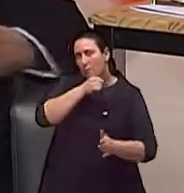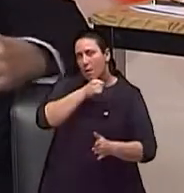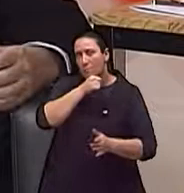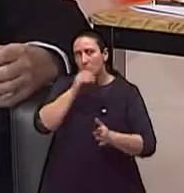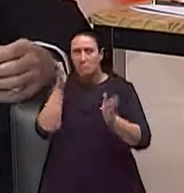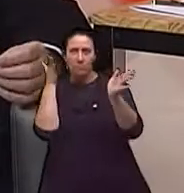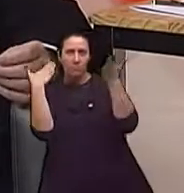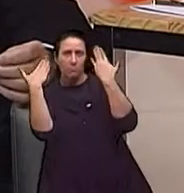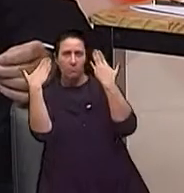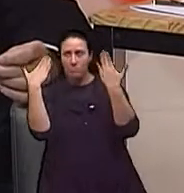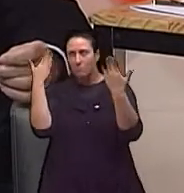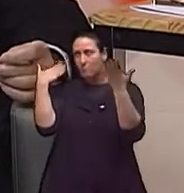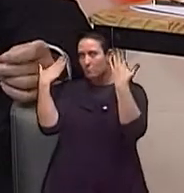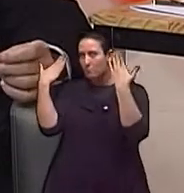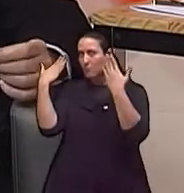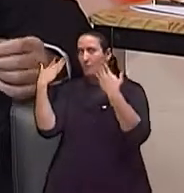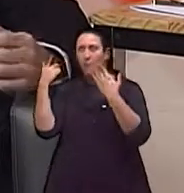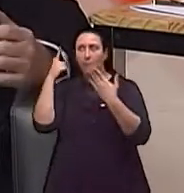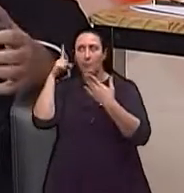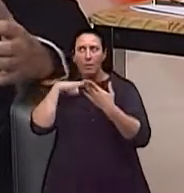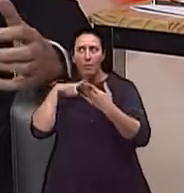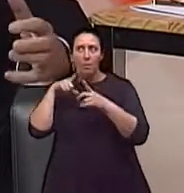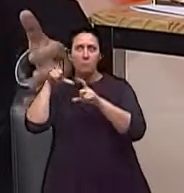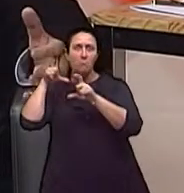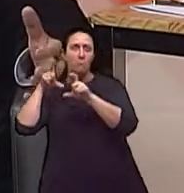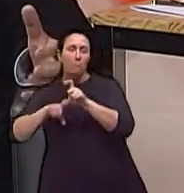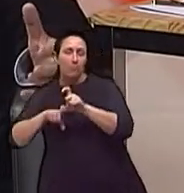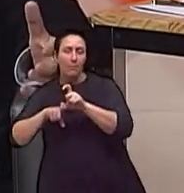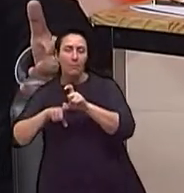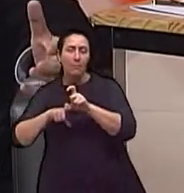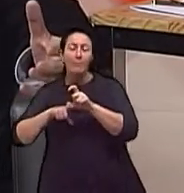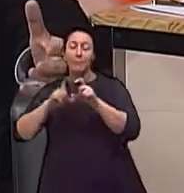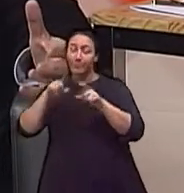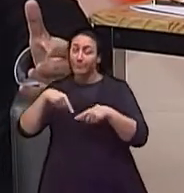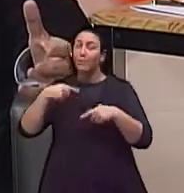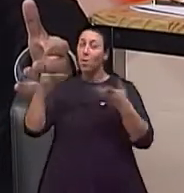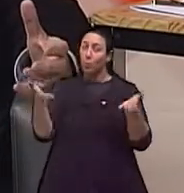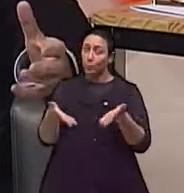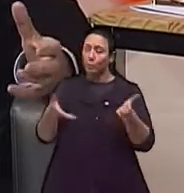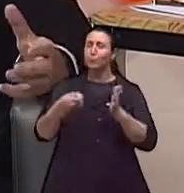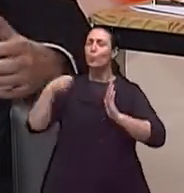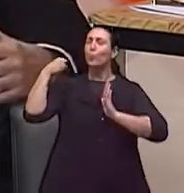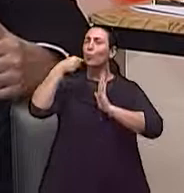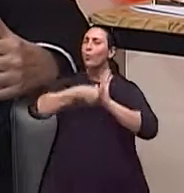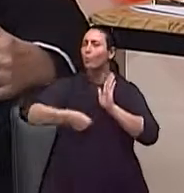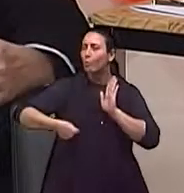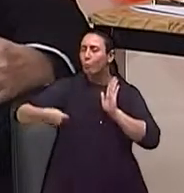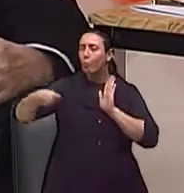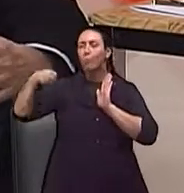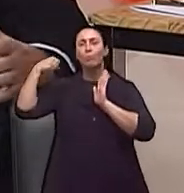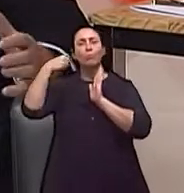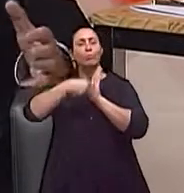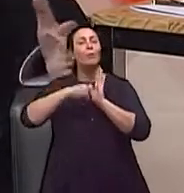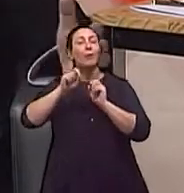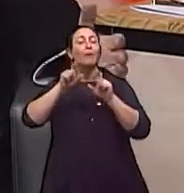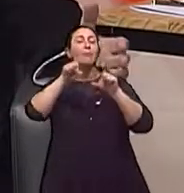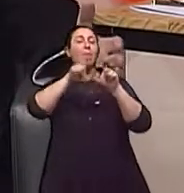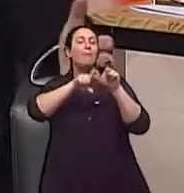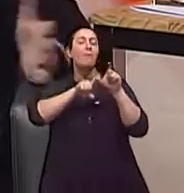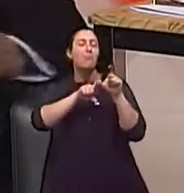vai depender mais dos outros né Essa é a grande luta a luta contra a dependência Nós